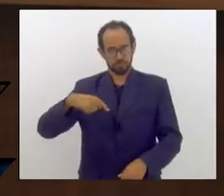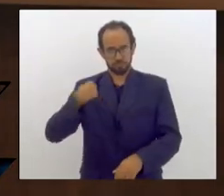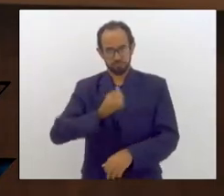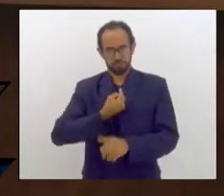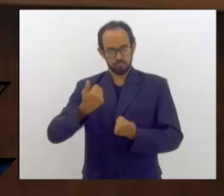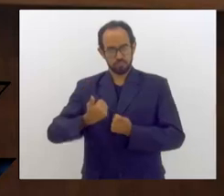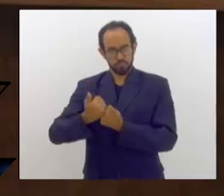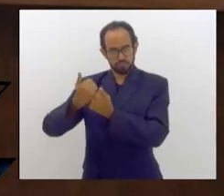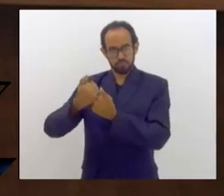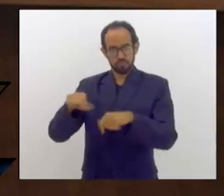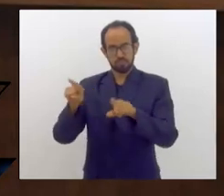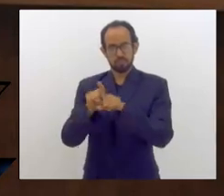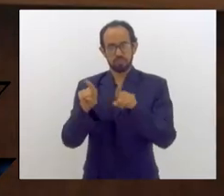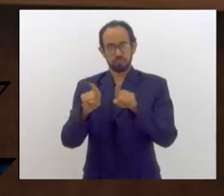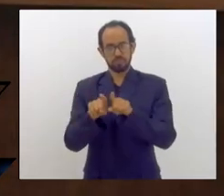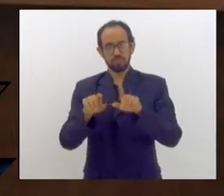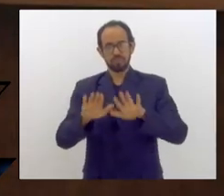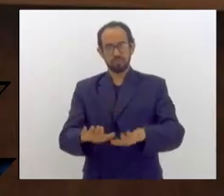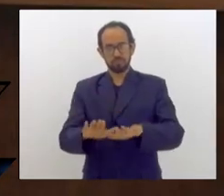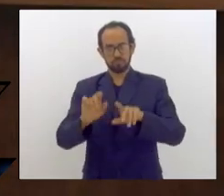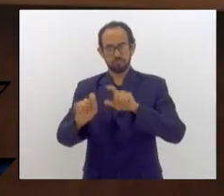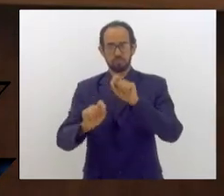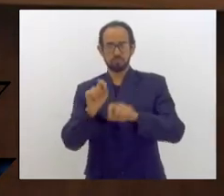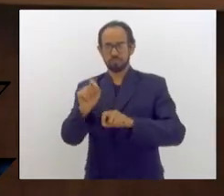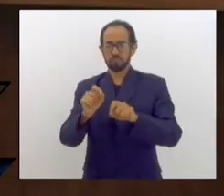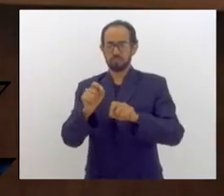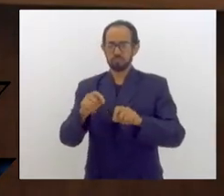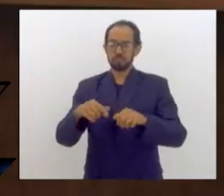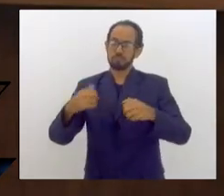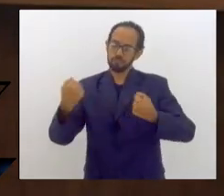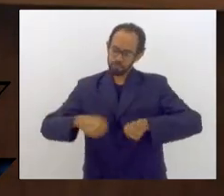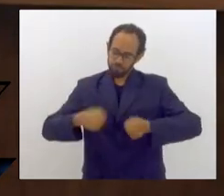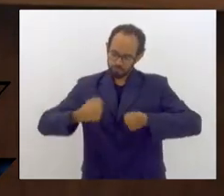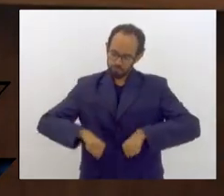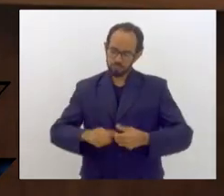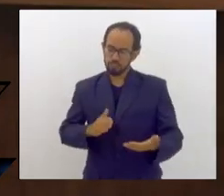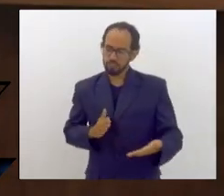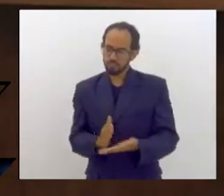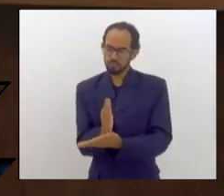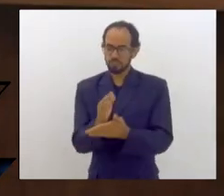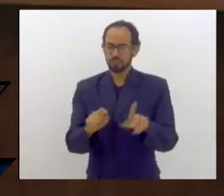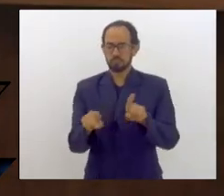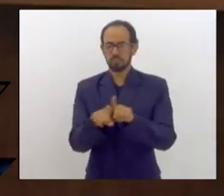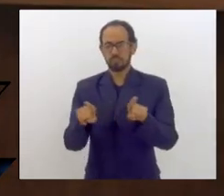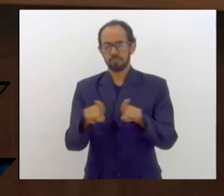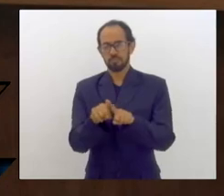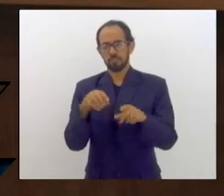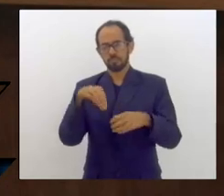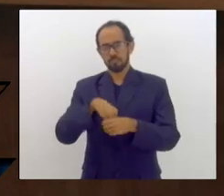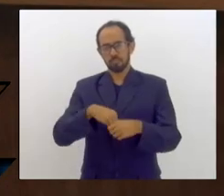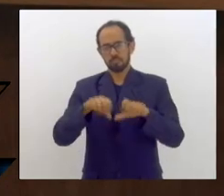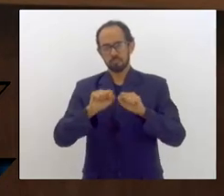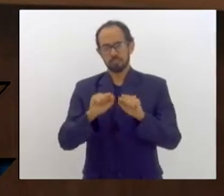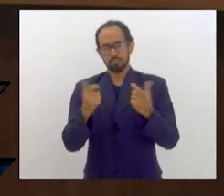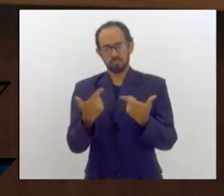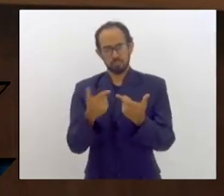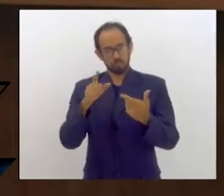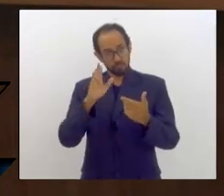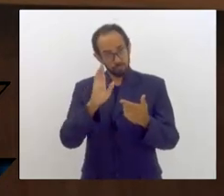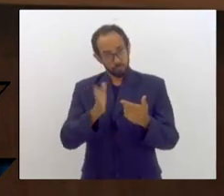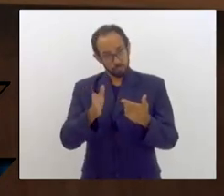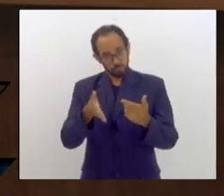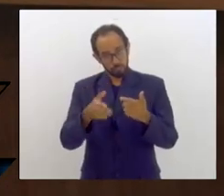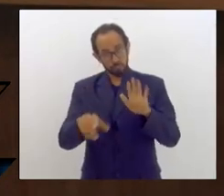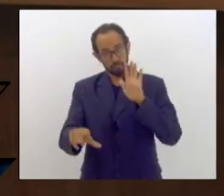apoia, mas é evidente também que nós conseguimos aprovar dentro da Assembleia Legislativa, e hoje é lei no Rio de